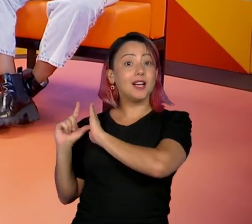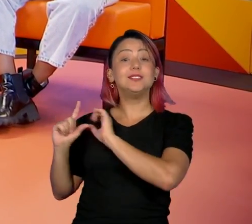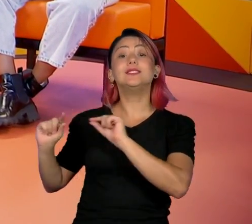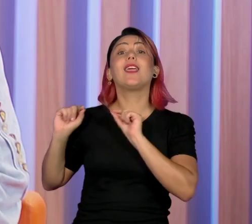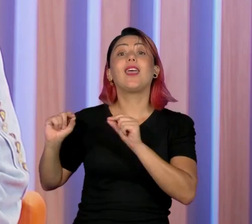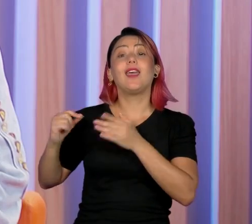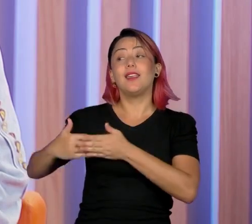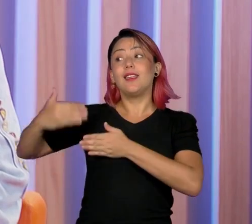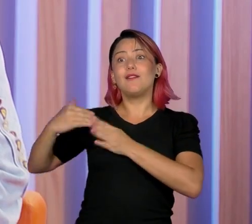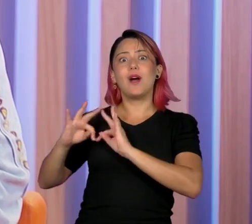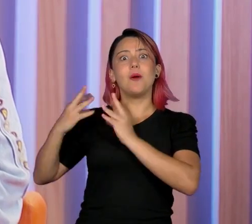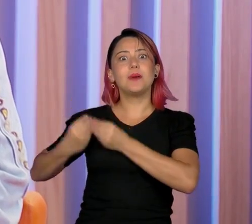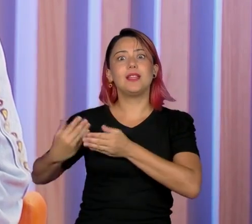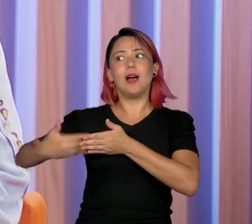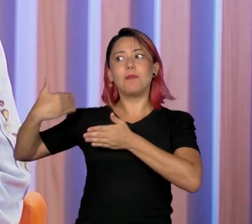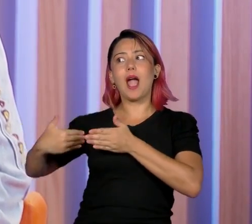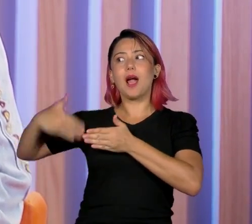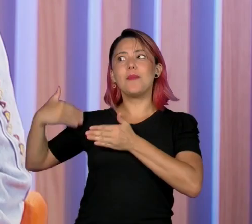né? Então,